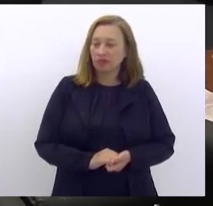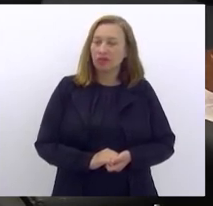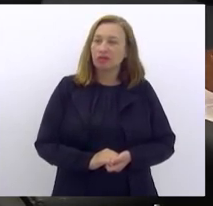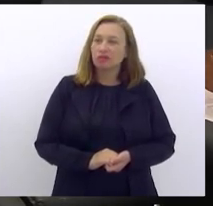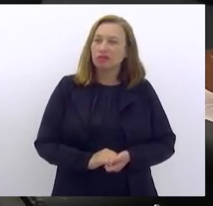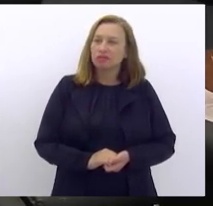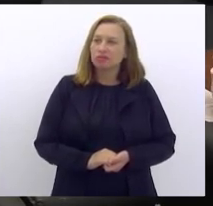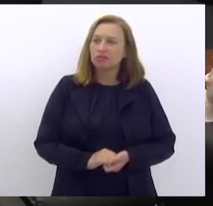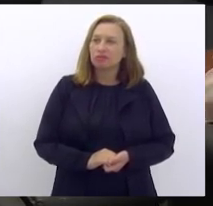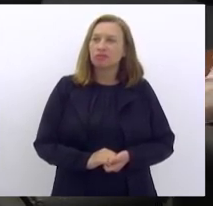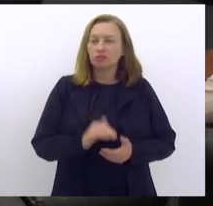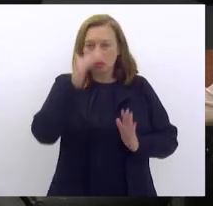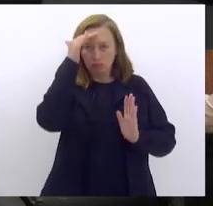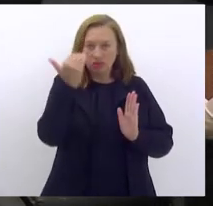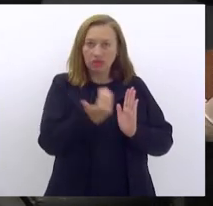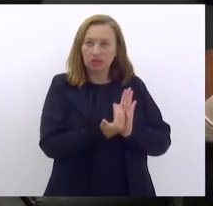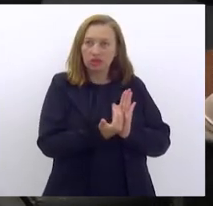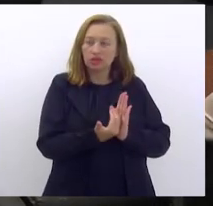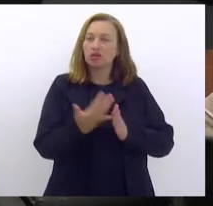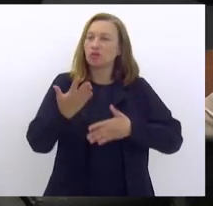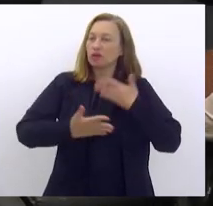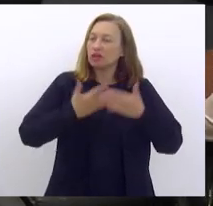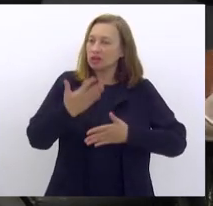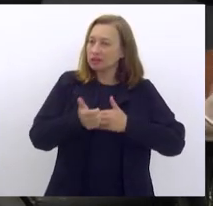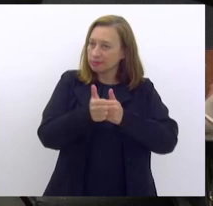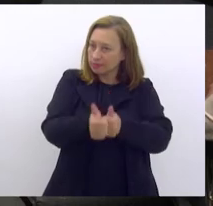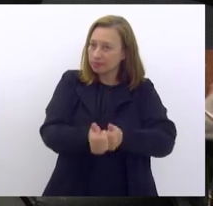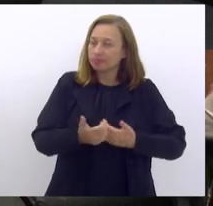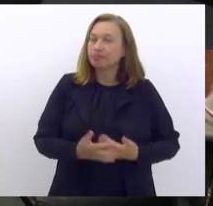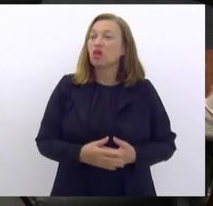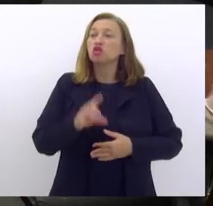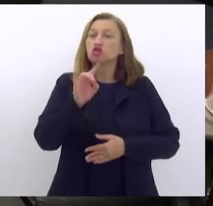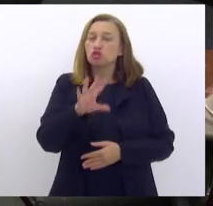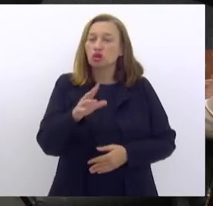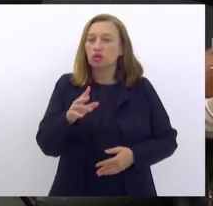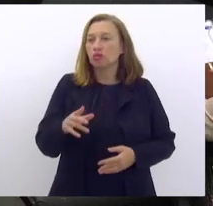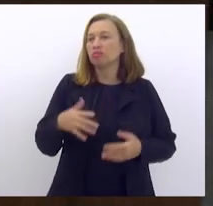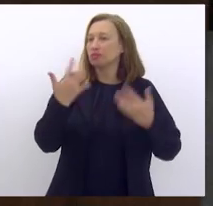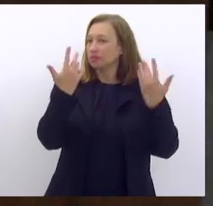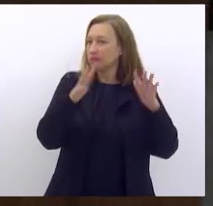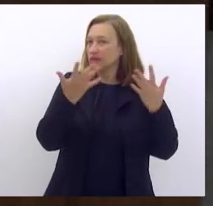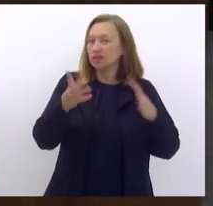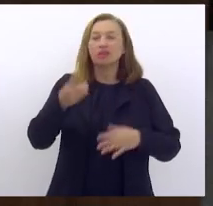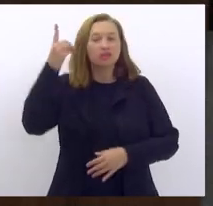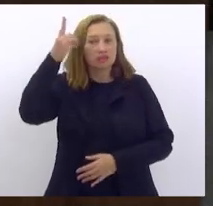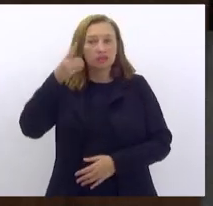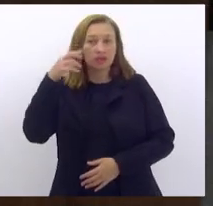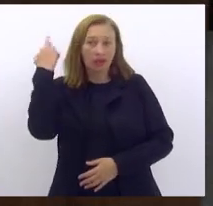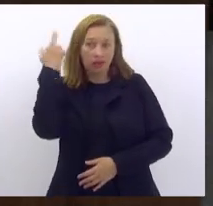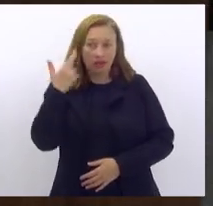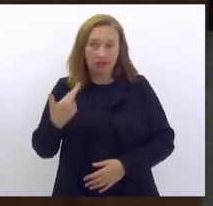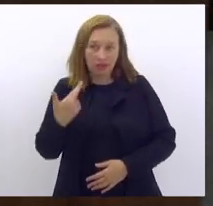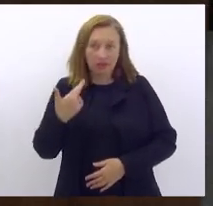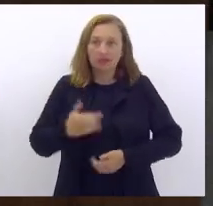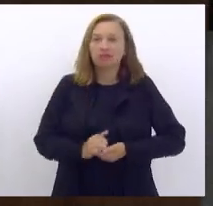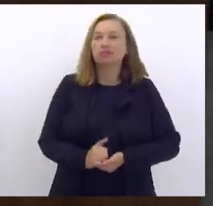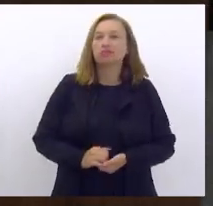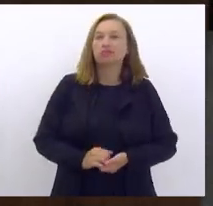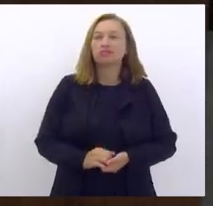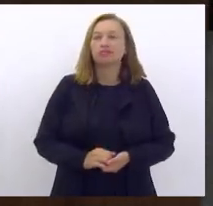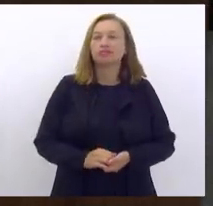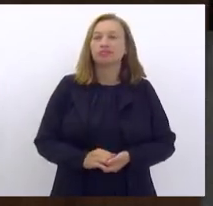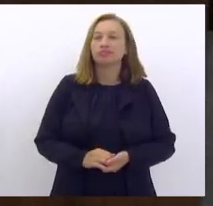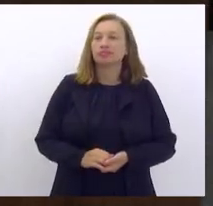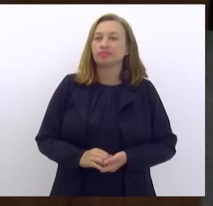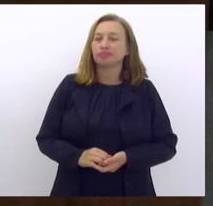Cumprirei vossa determinação com alegria e disciplina. Não, apenas para saudar a deputada Renata Souza e mandar